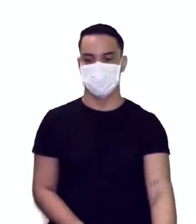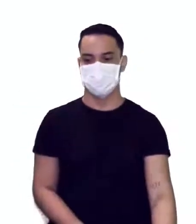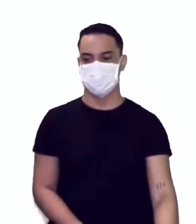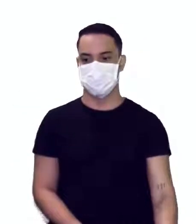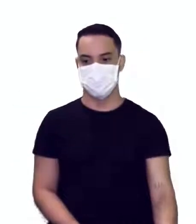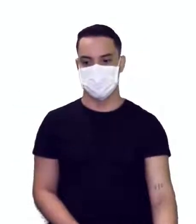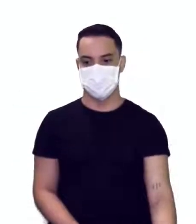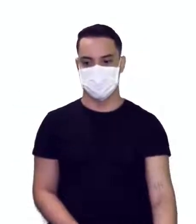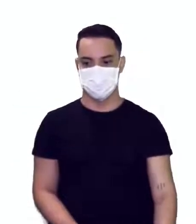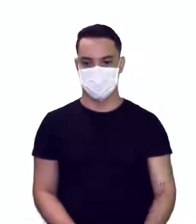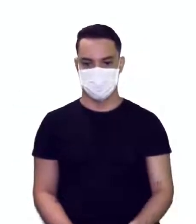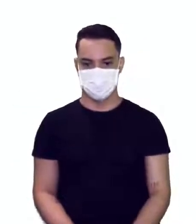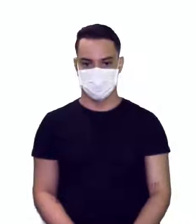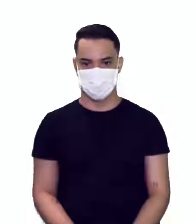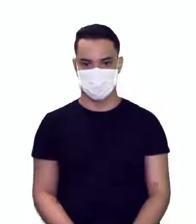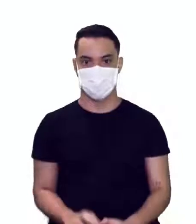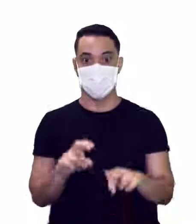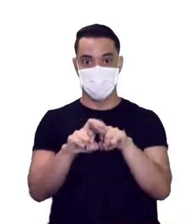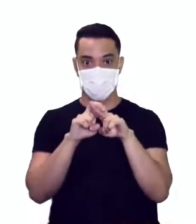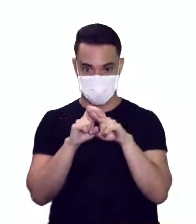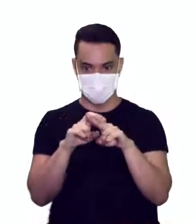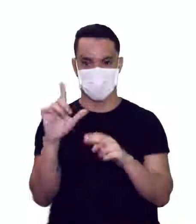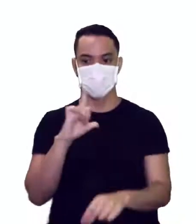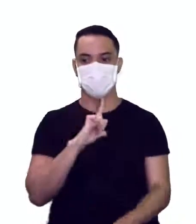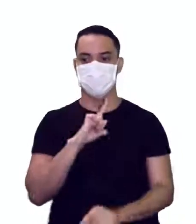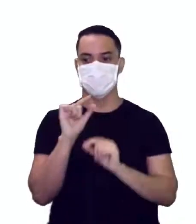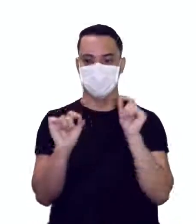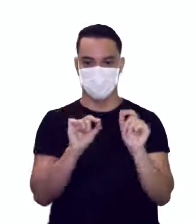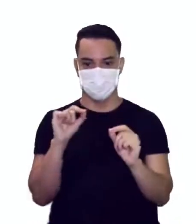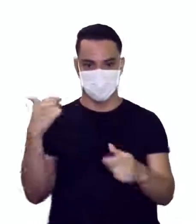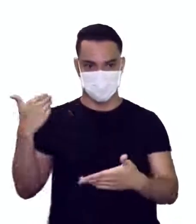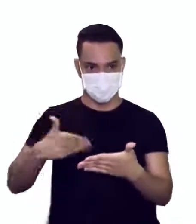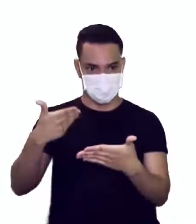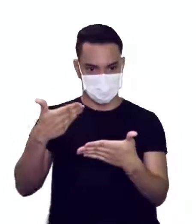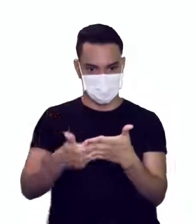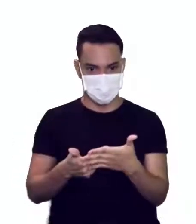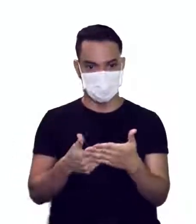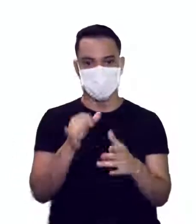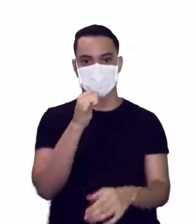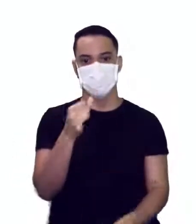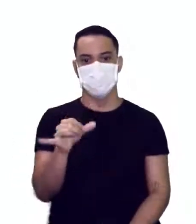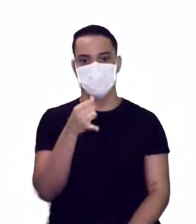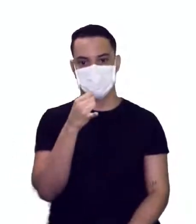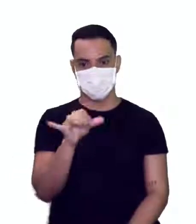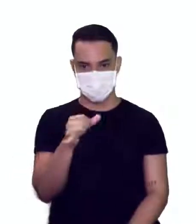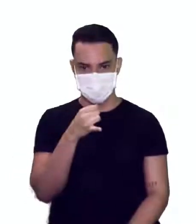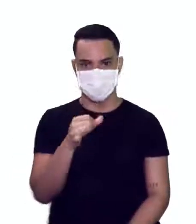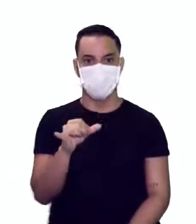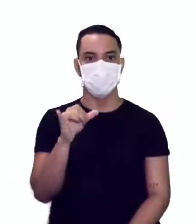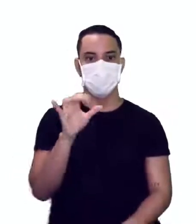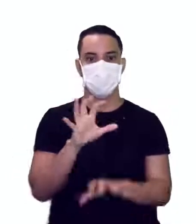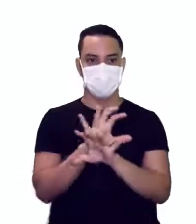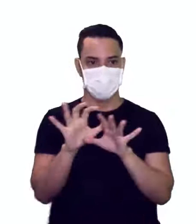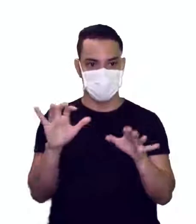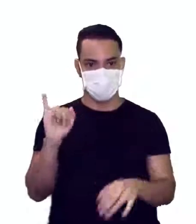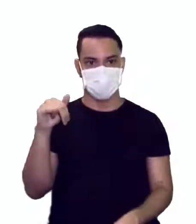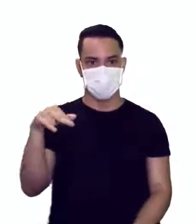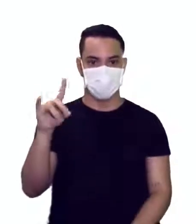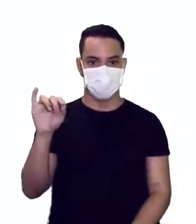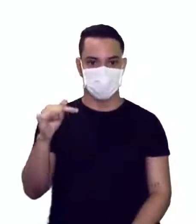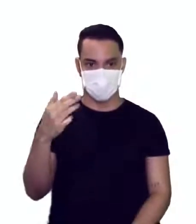estava induzindo, ok? Então aí nós temos um processo de eletrização por indução, tá